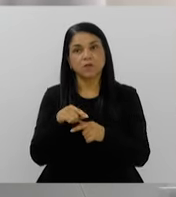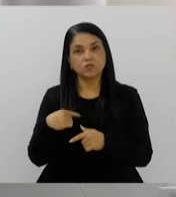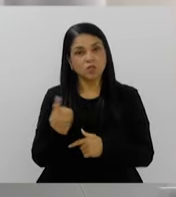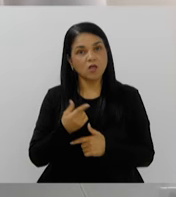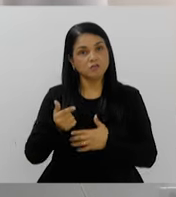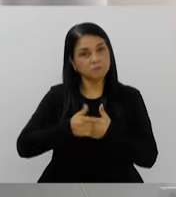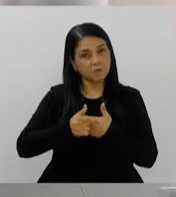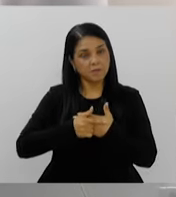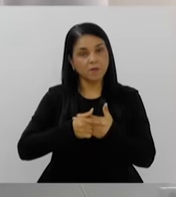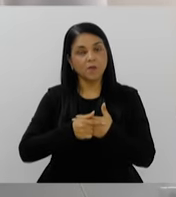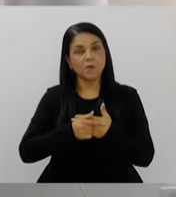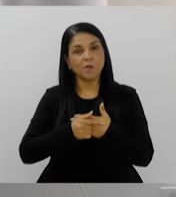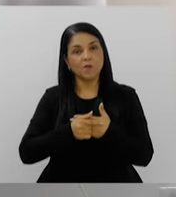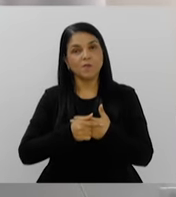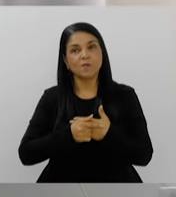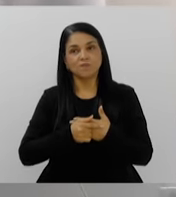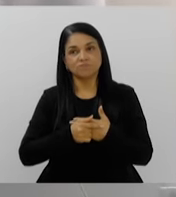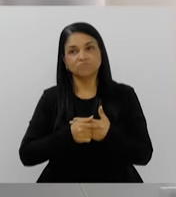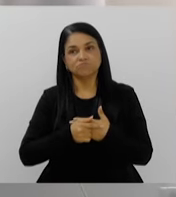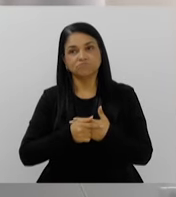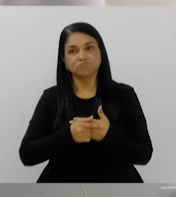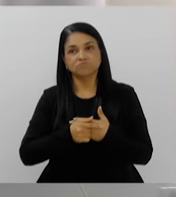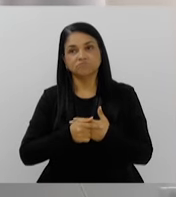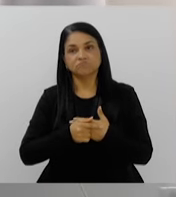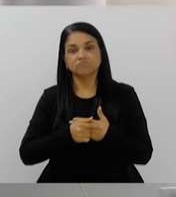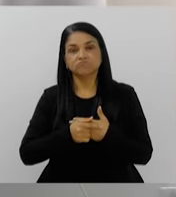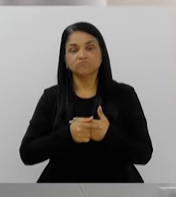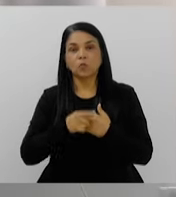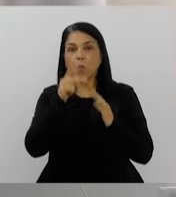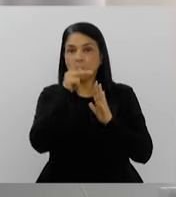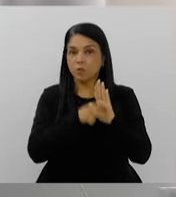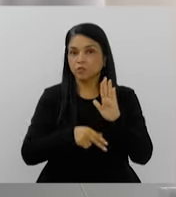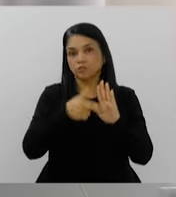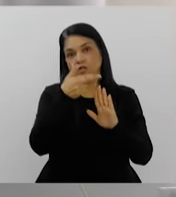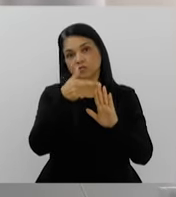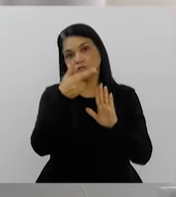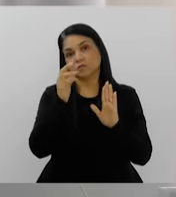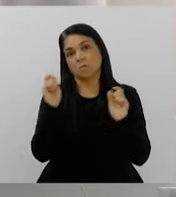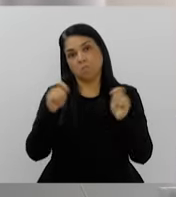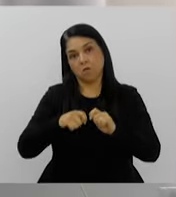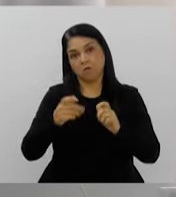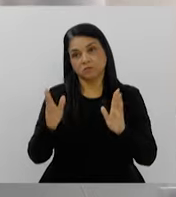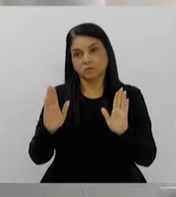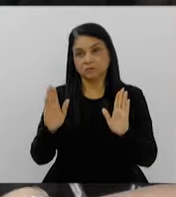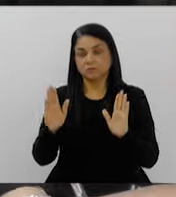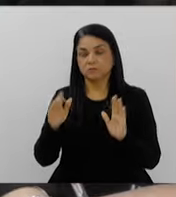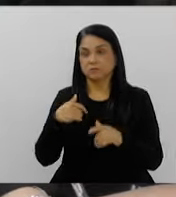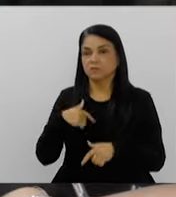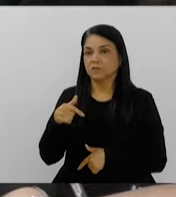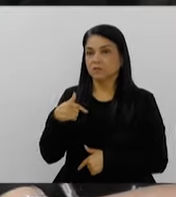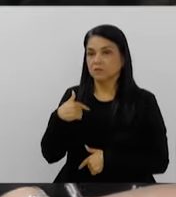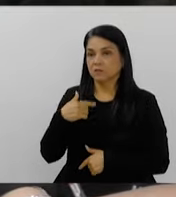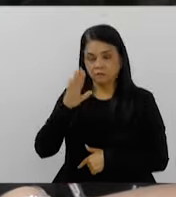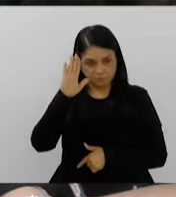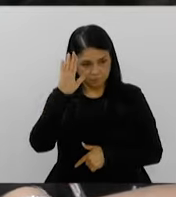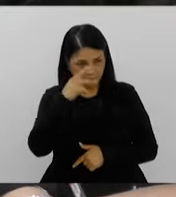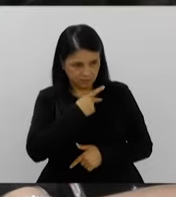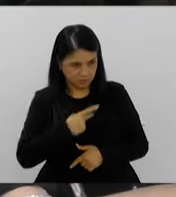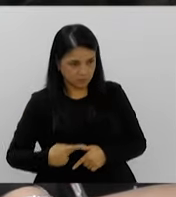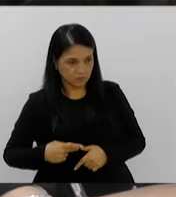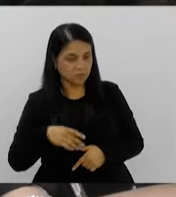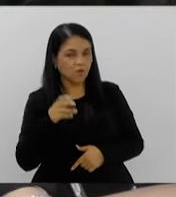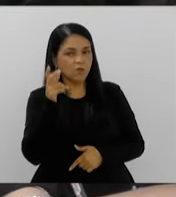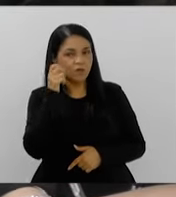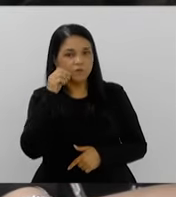criar um observatório na Assembleia, por projeto de resolução. Presidente, ouvindo aqui